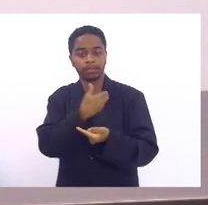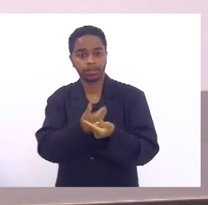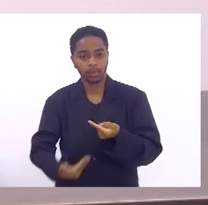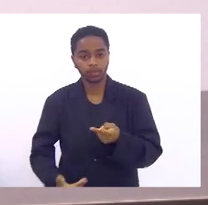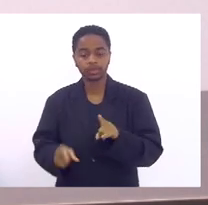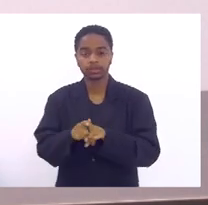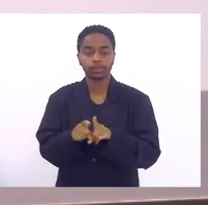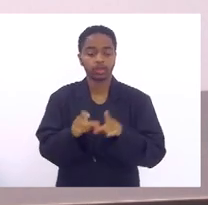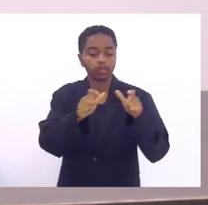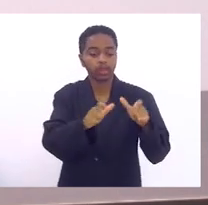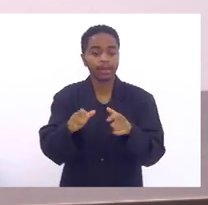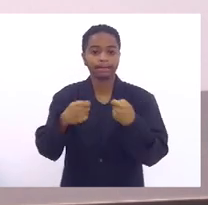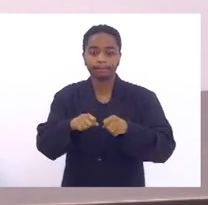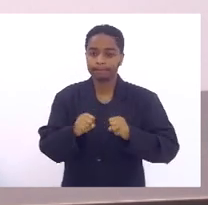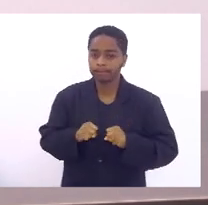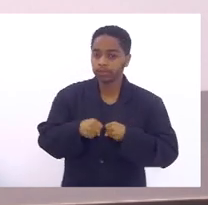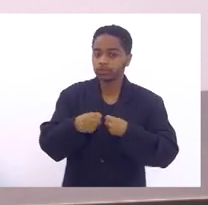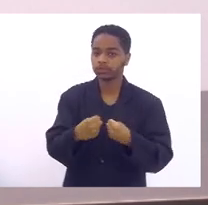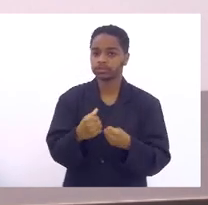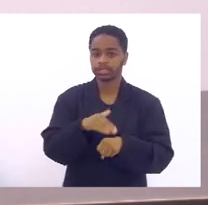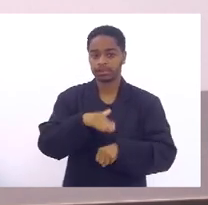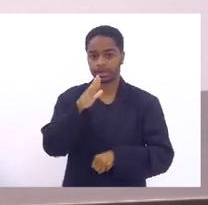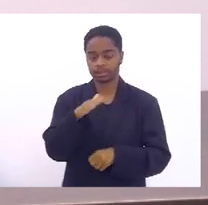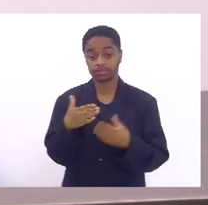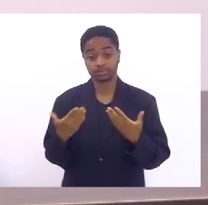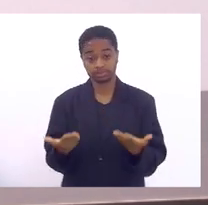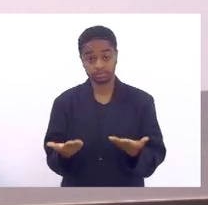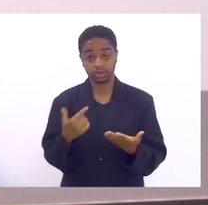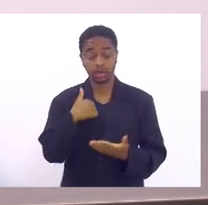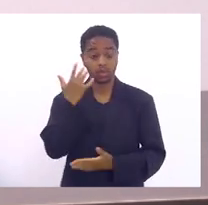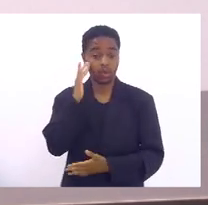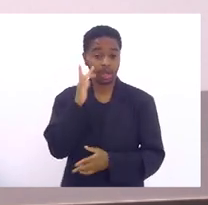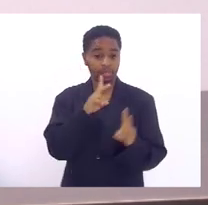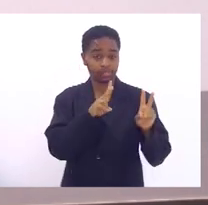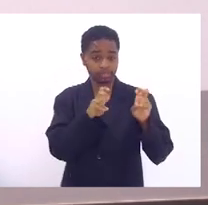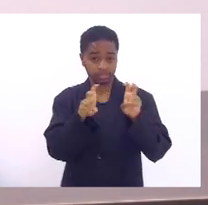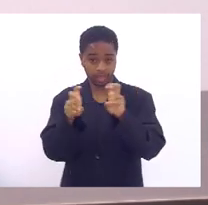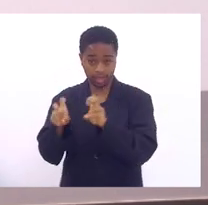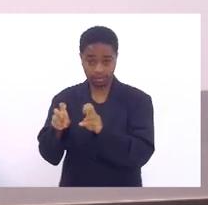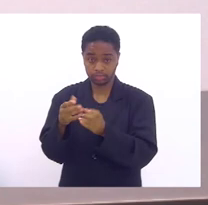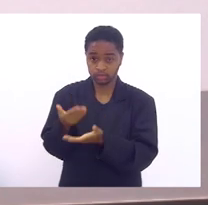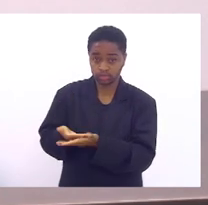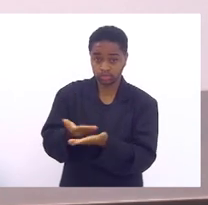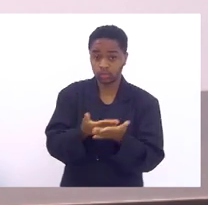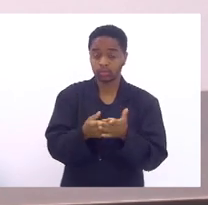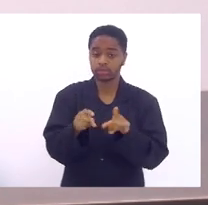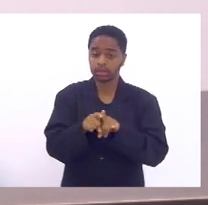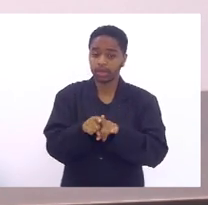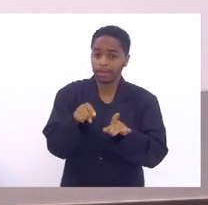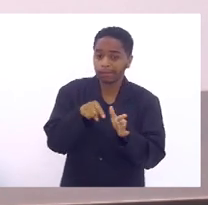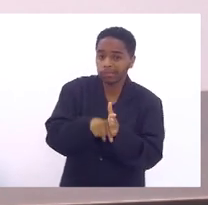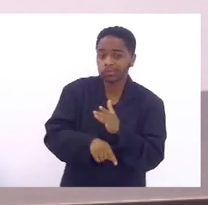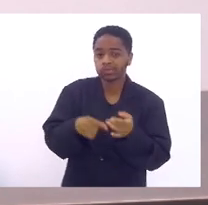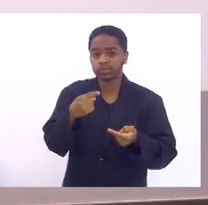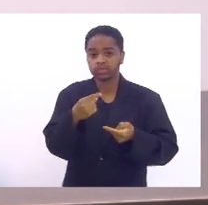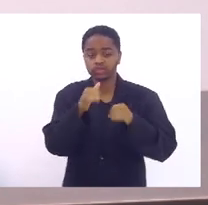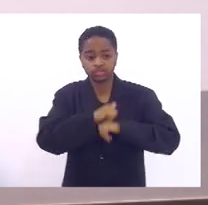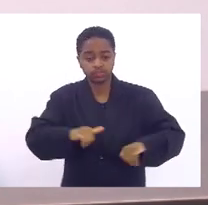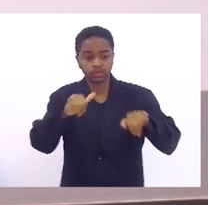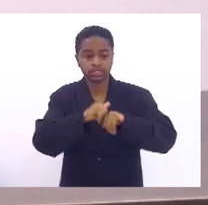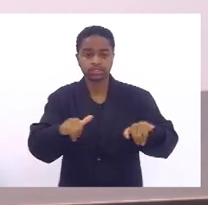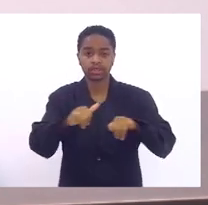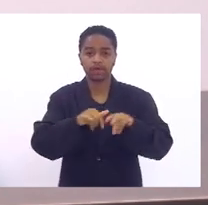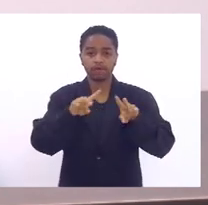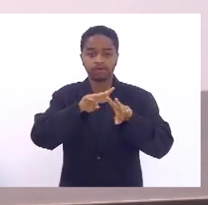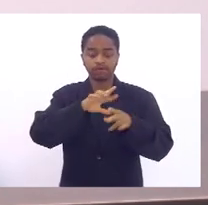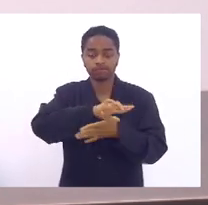encampar mais esforços então assim eu acho que essa temática do estudo do aprofundamento da divulgação das diversas formas de violência